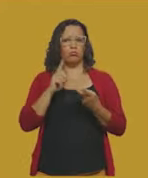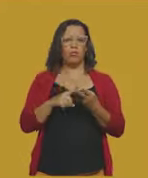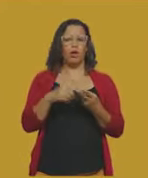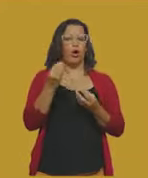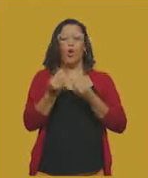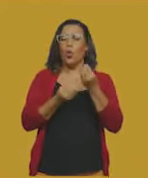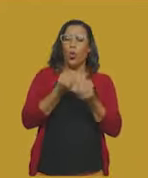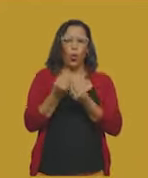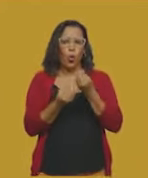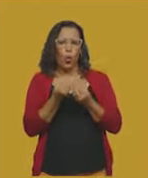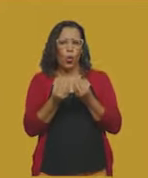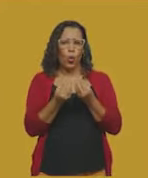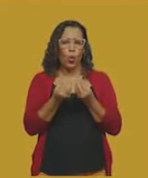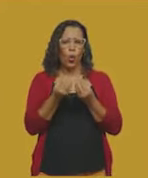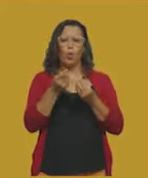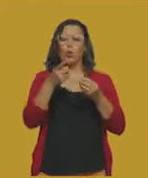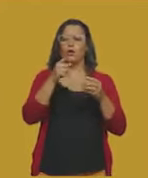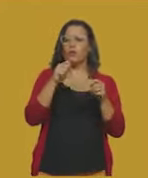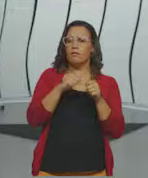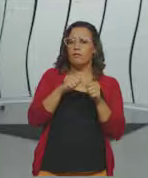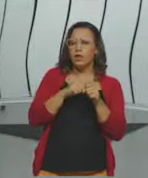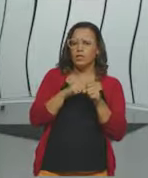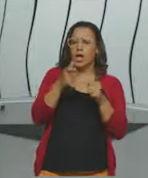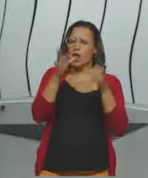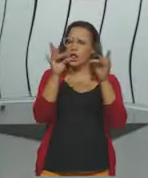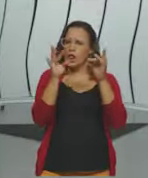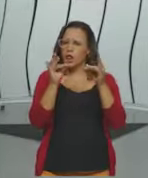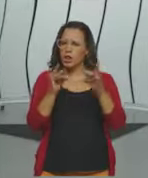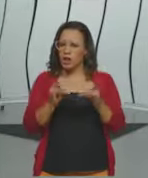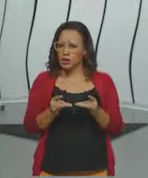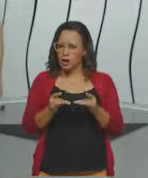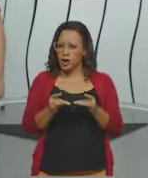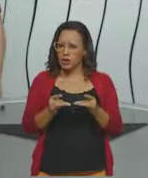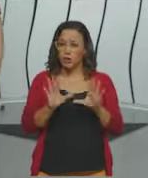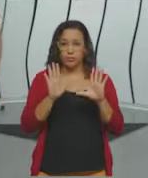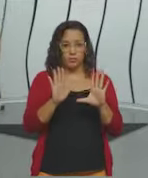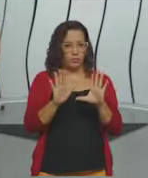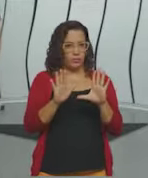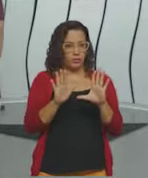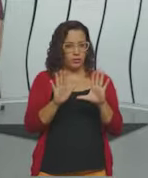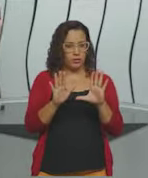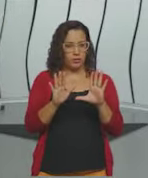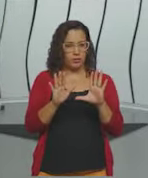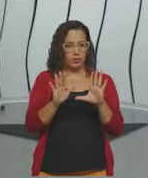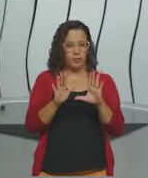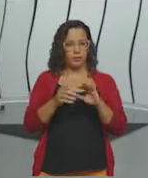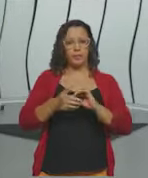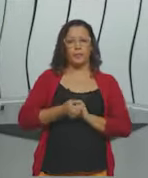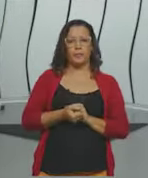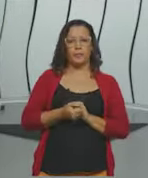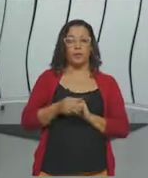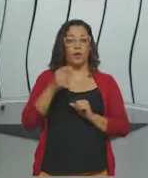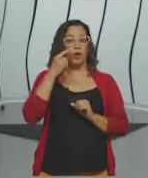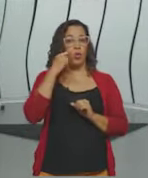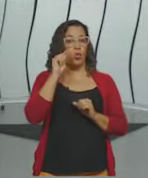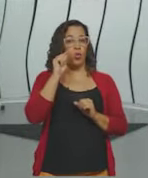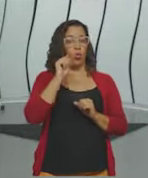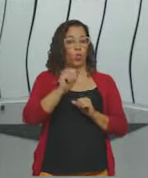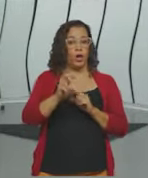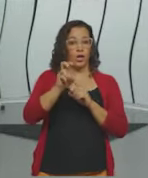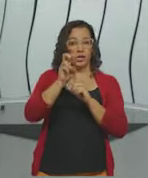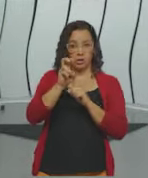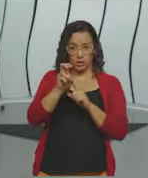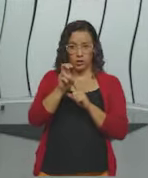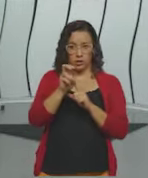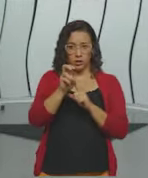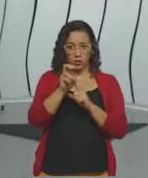modo, o efeito e o detalhamento. Perceba que todos esses